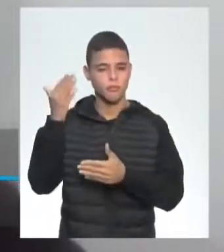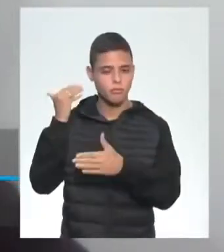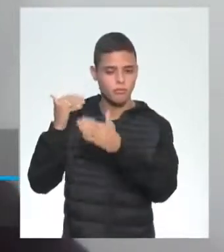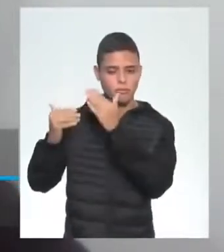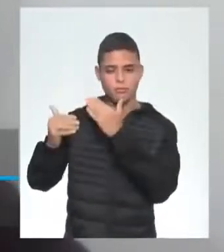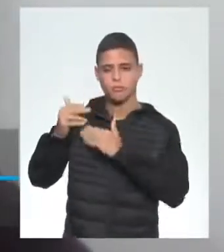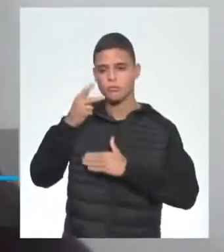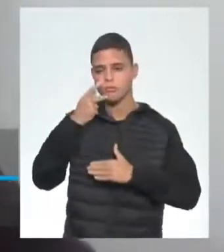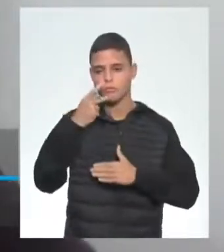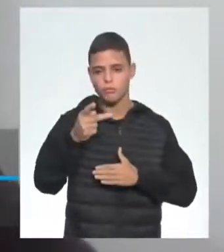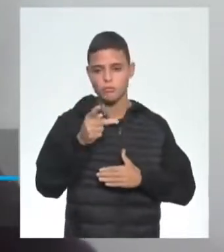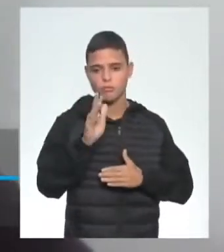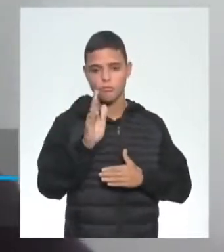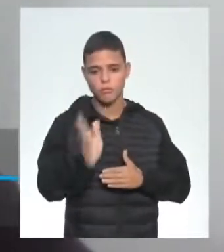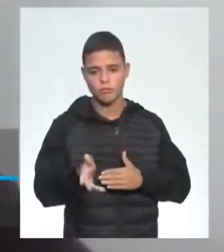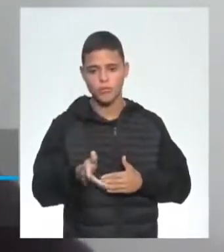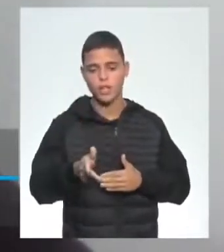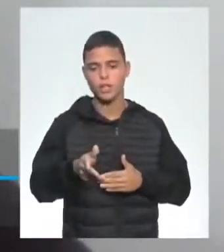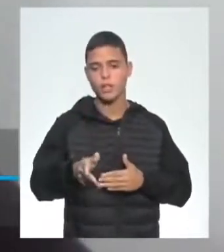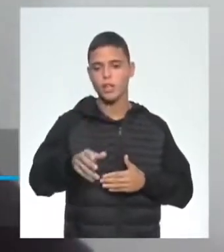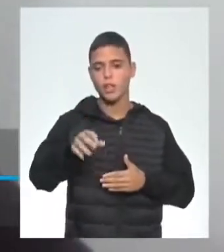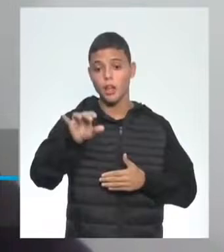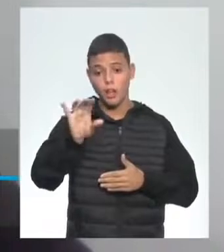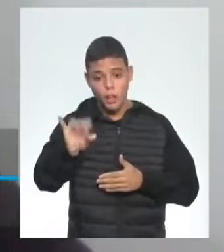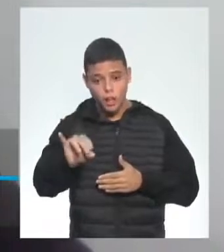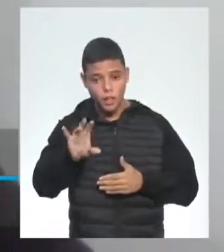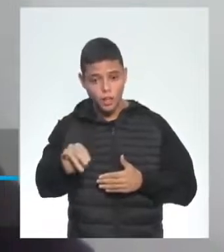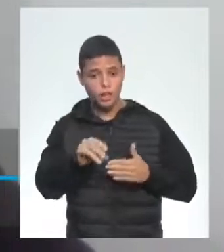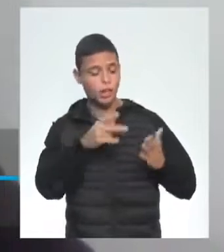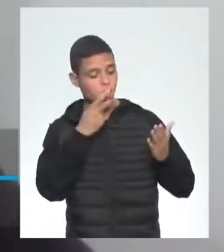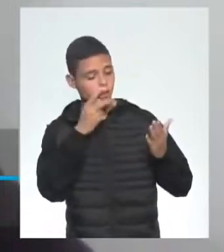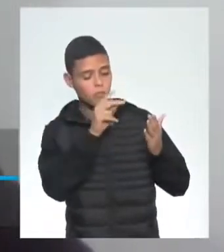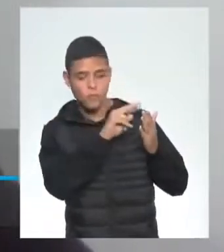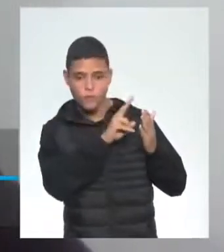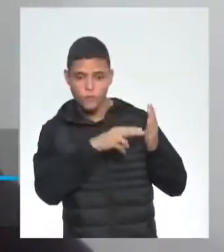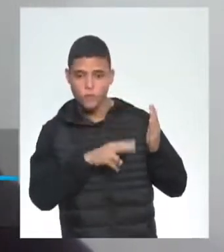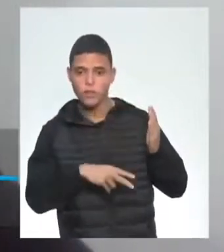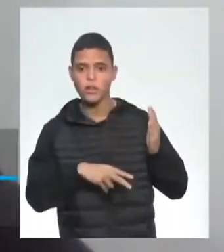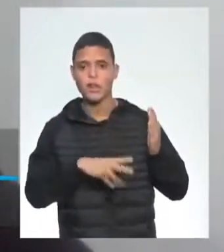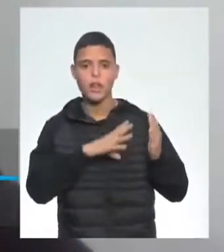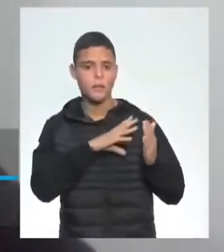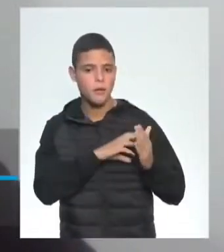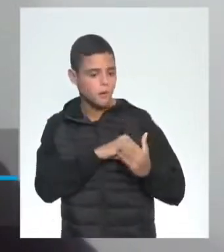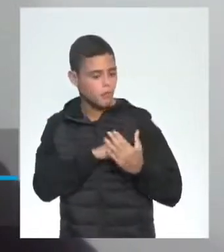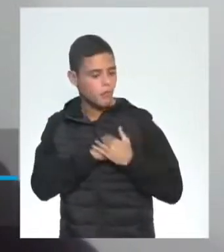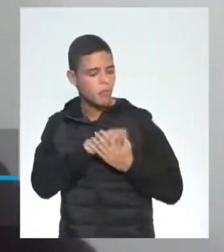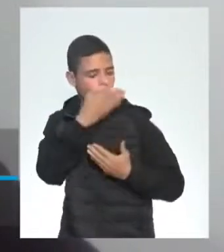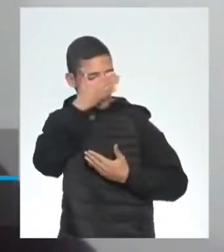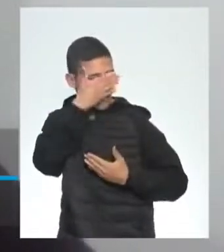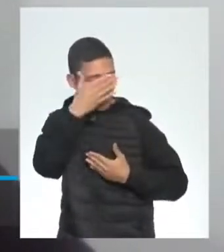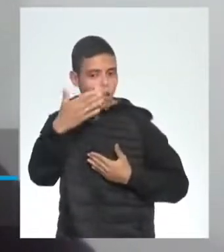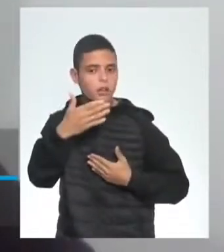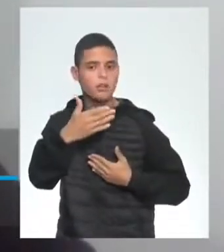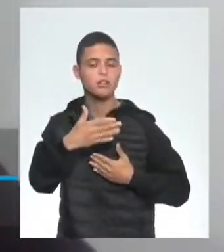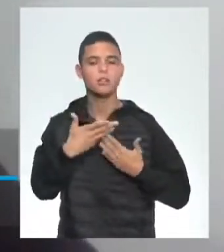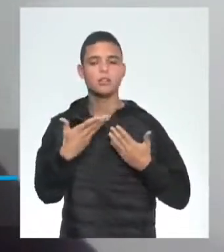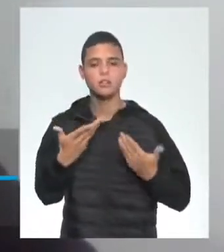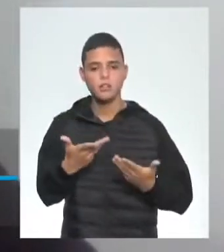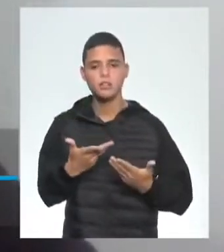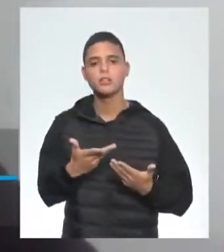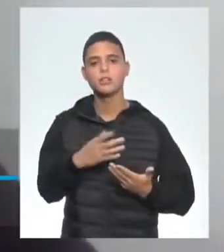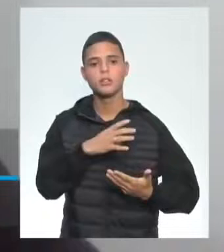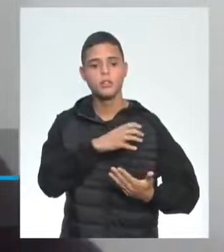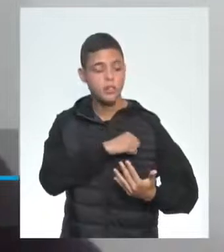também, do Gonçalves Dias, ele um amor cego pela pátria. Temos que amar